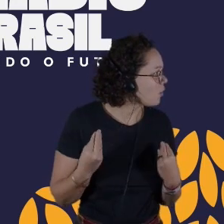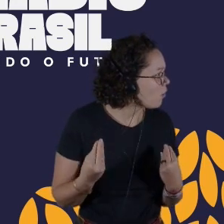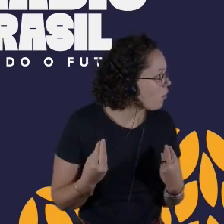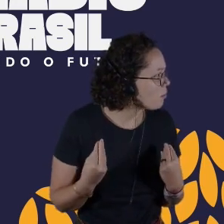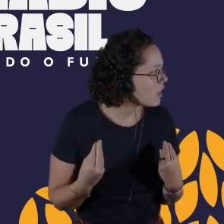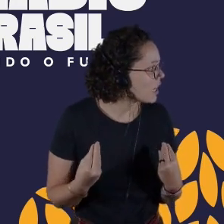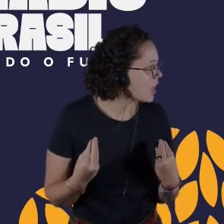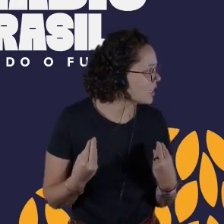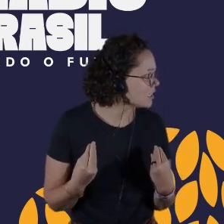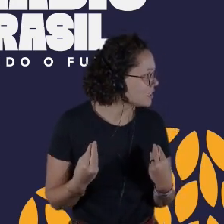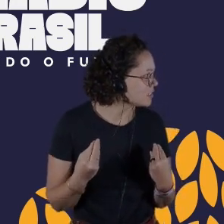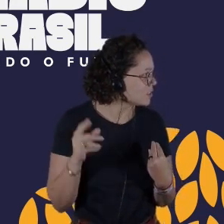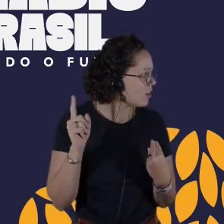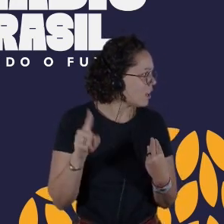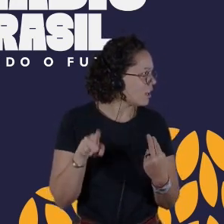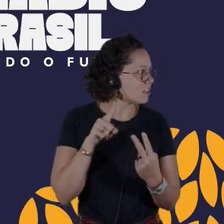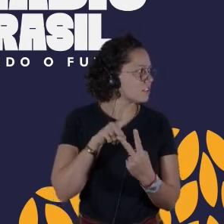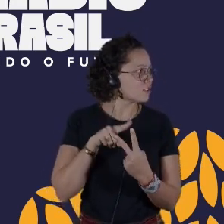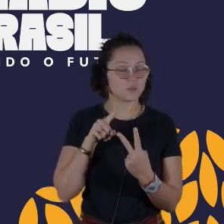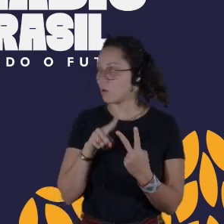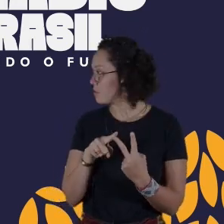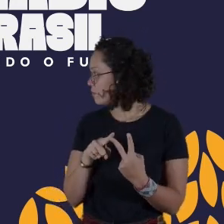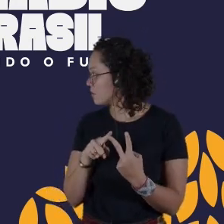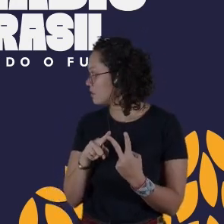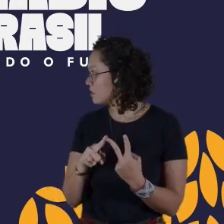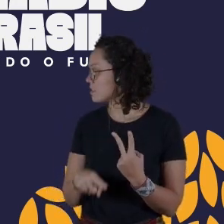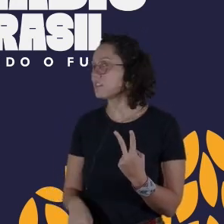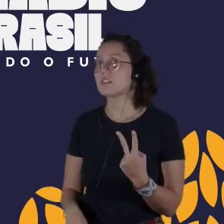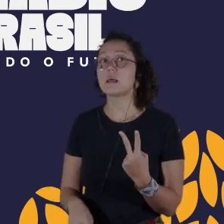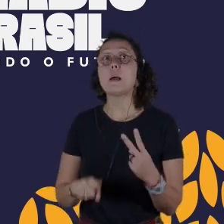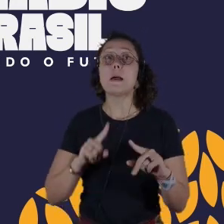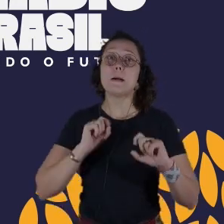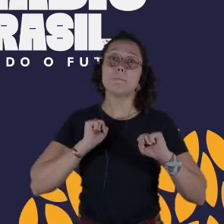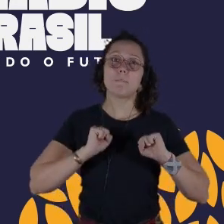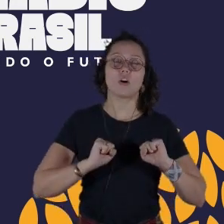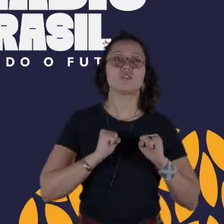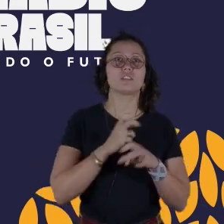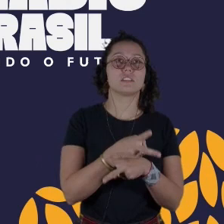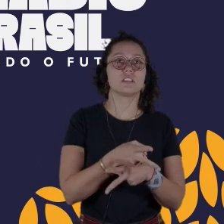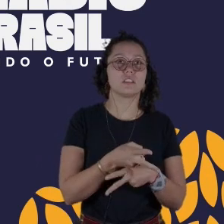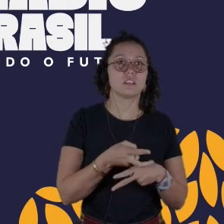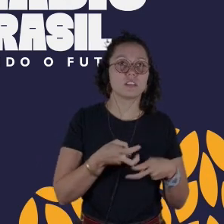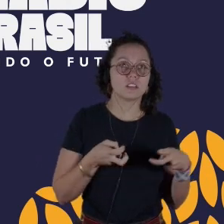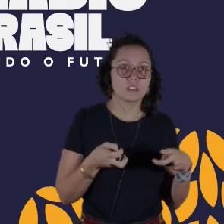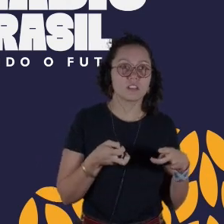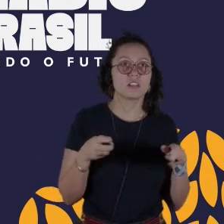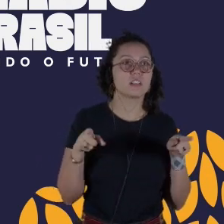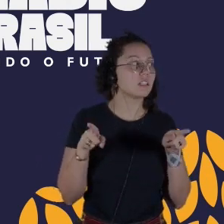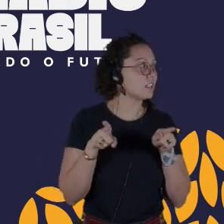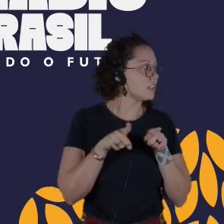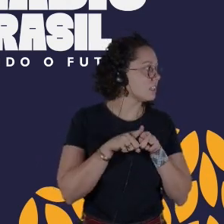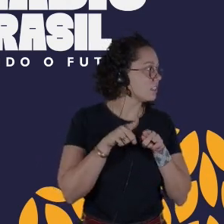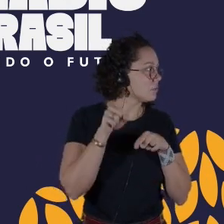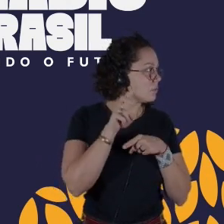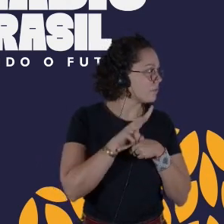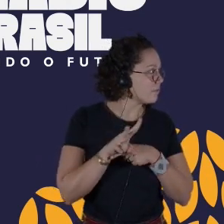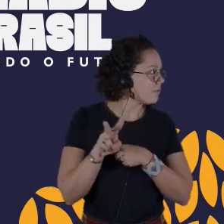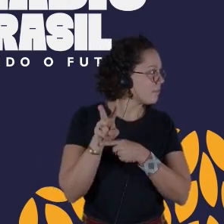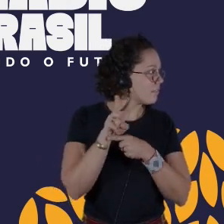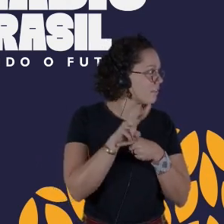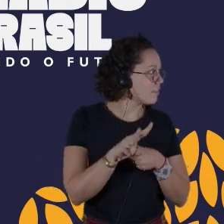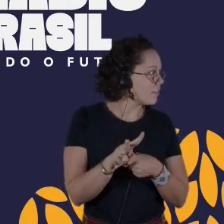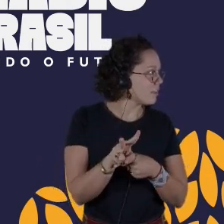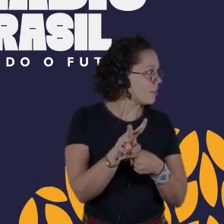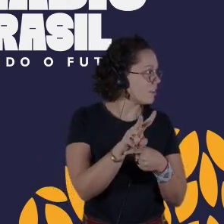Eles são as duas coisas. Pode ser neurotóxico e pode ser neuroprotetor. Hoje nós nos